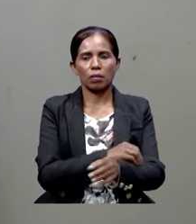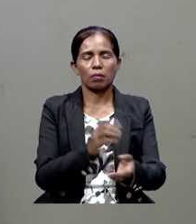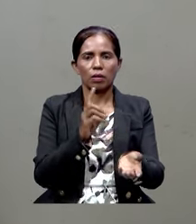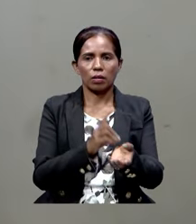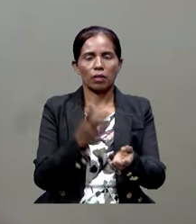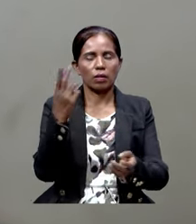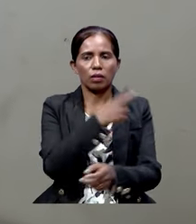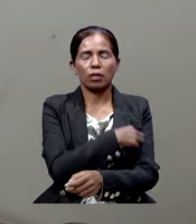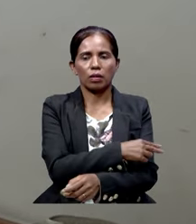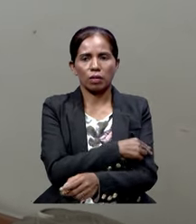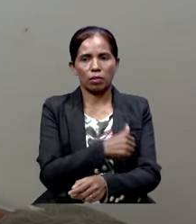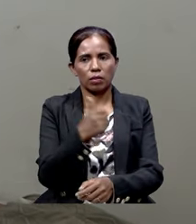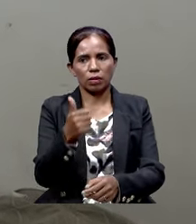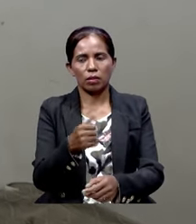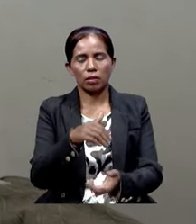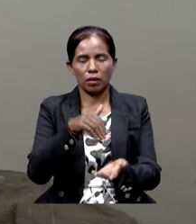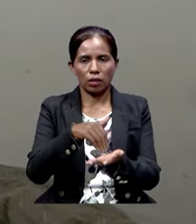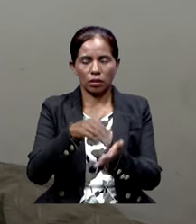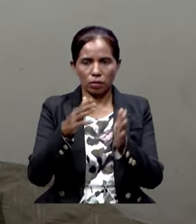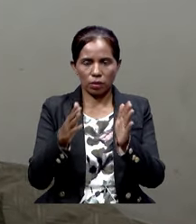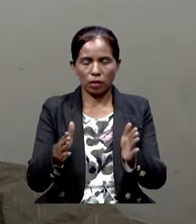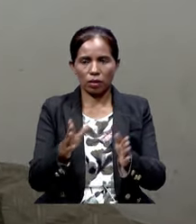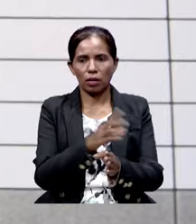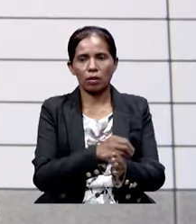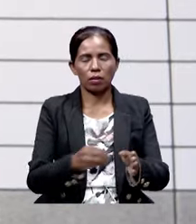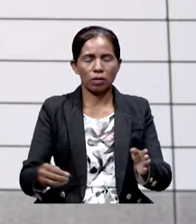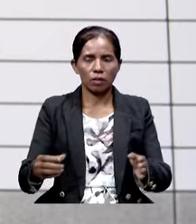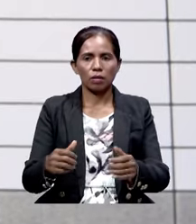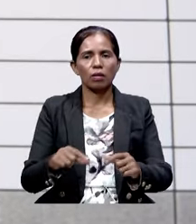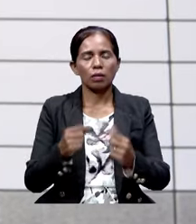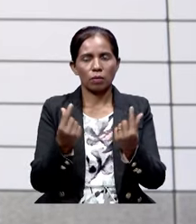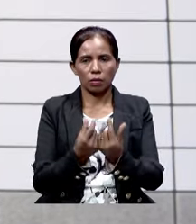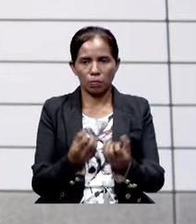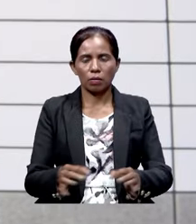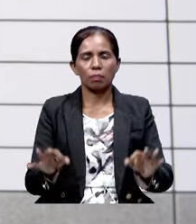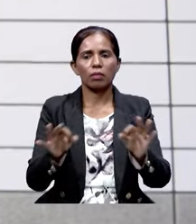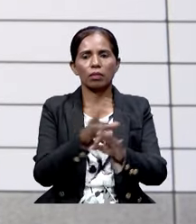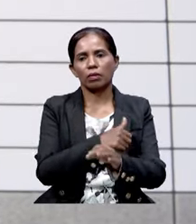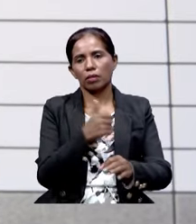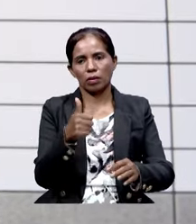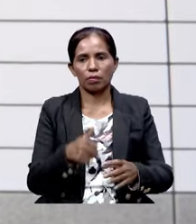e estrangeiro. Estudante, atleta no grupo prioritário sira selo.